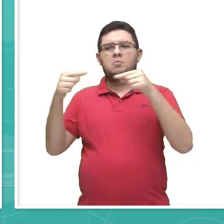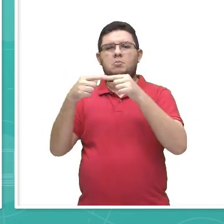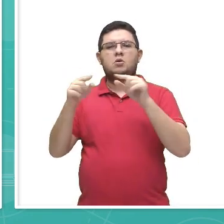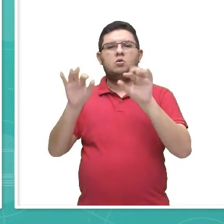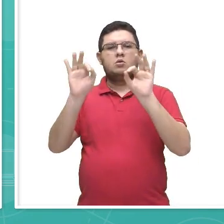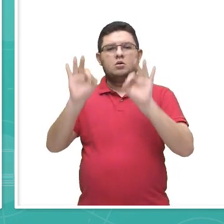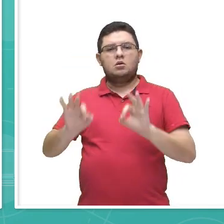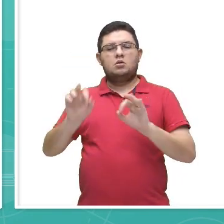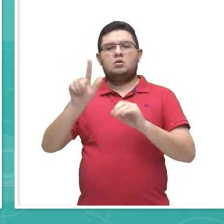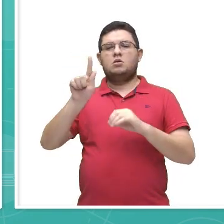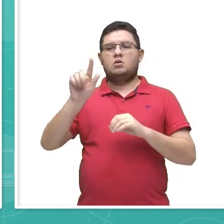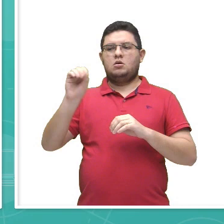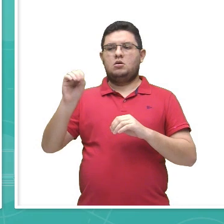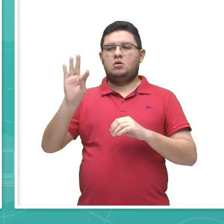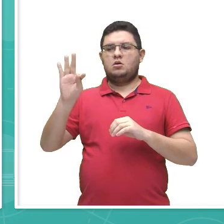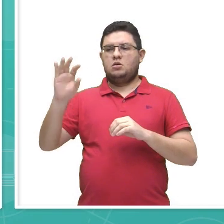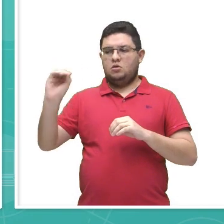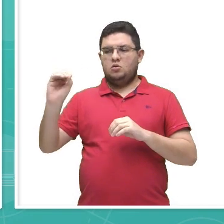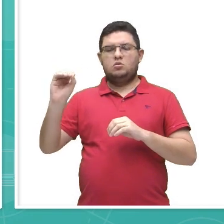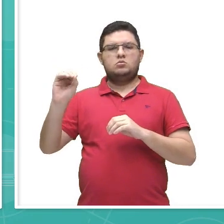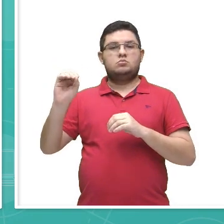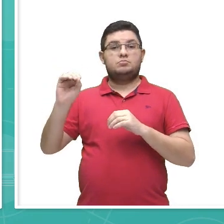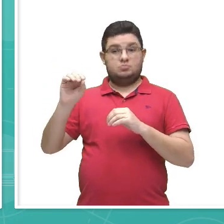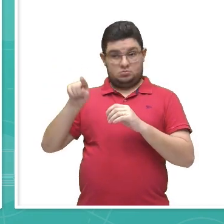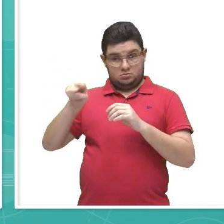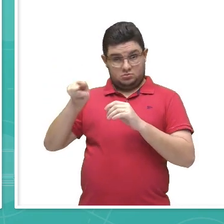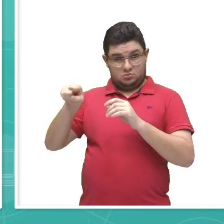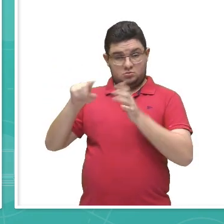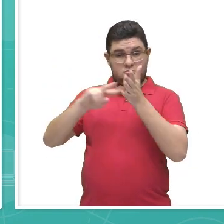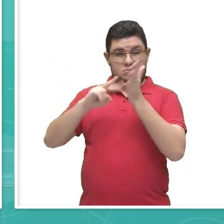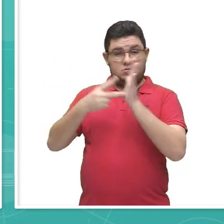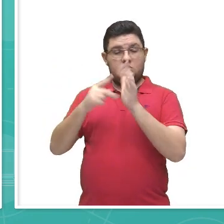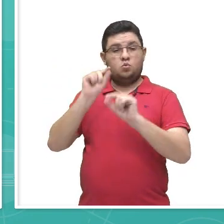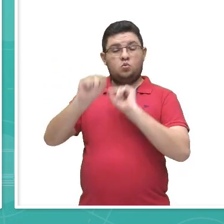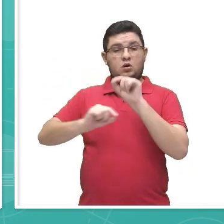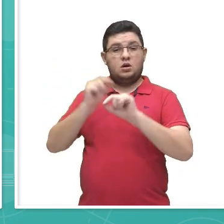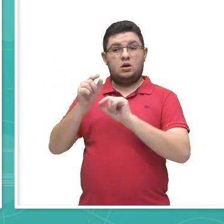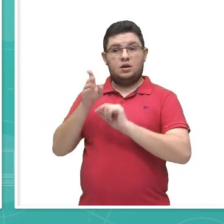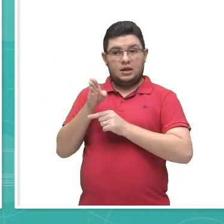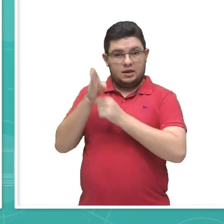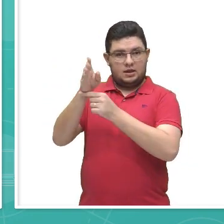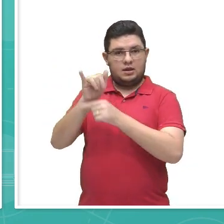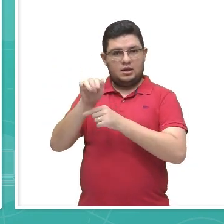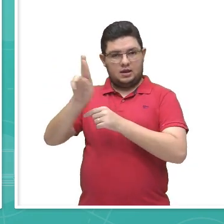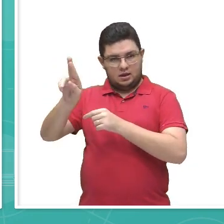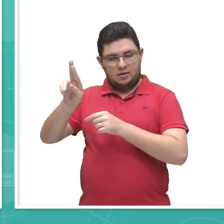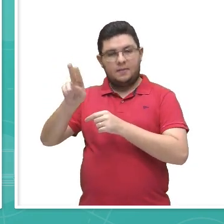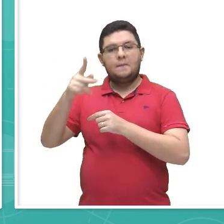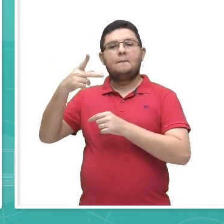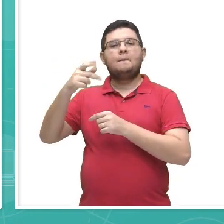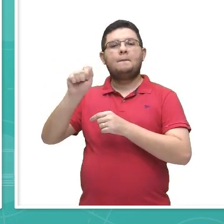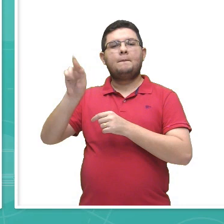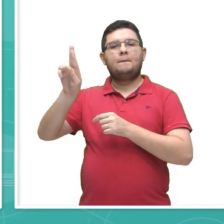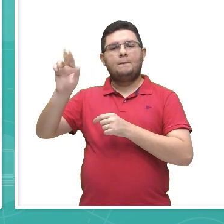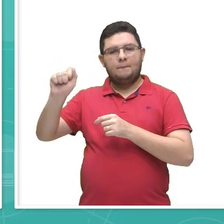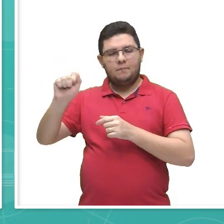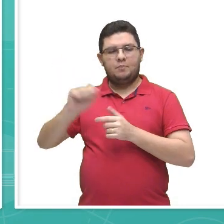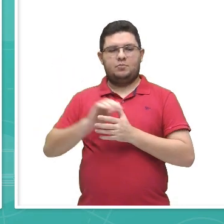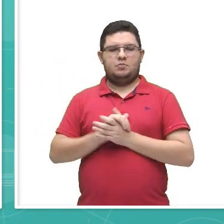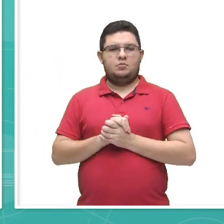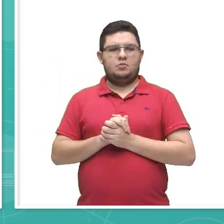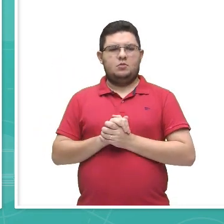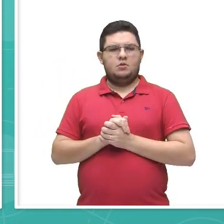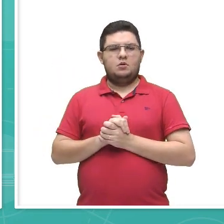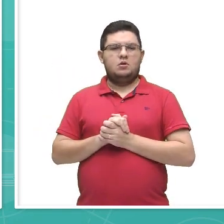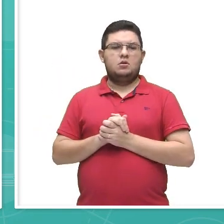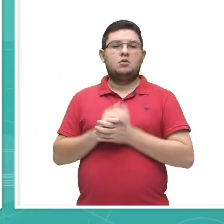verbo go to é ir para, tudo bem? Então, quando você quiser trocar o local, é só mudar aqui